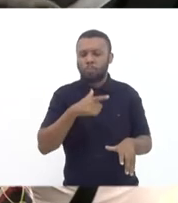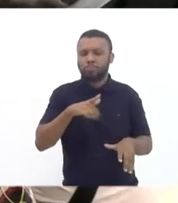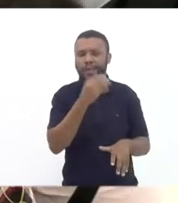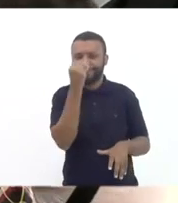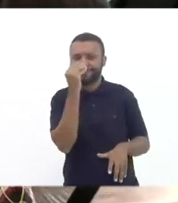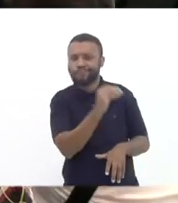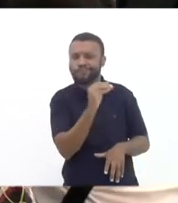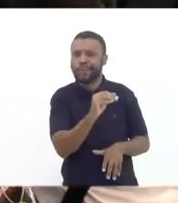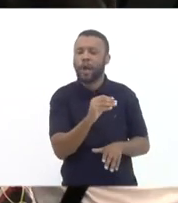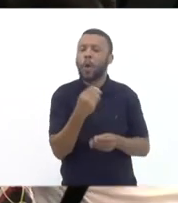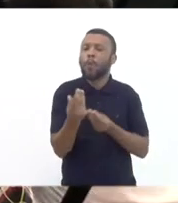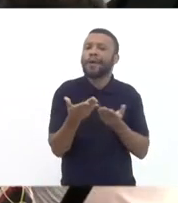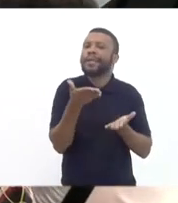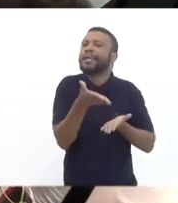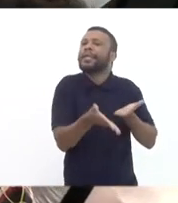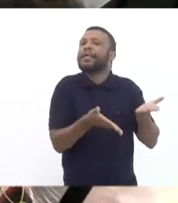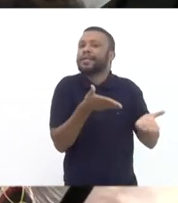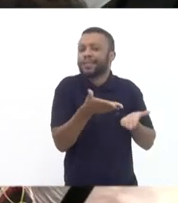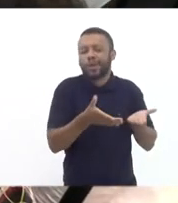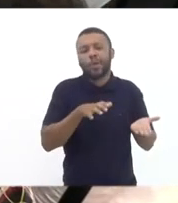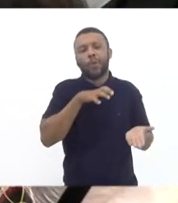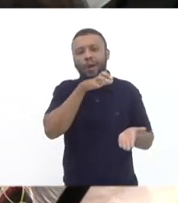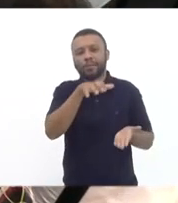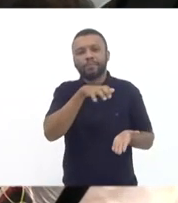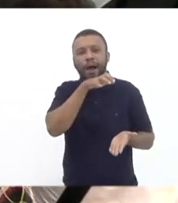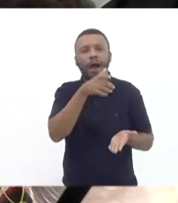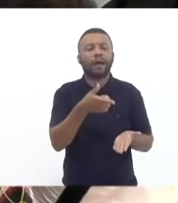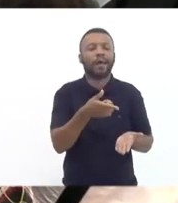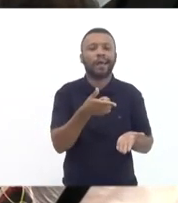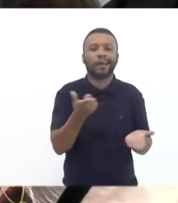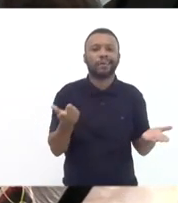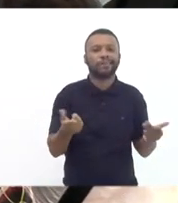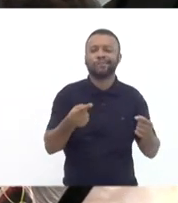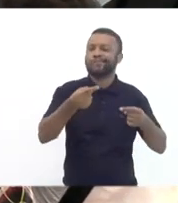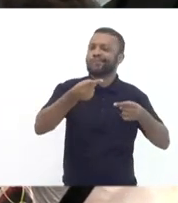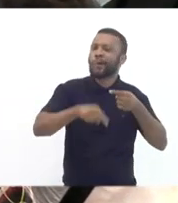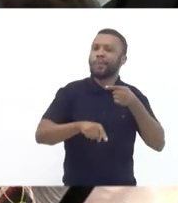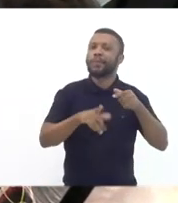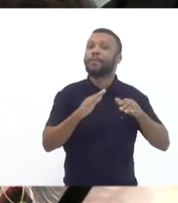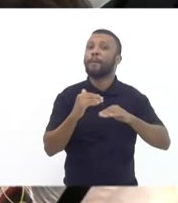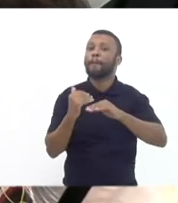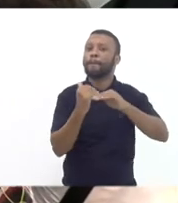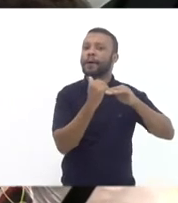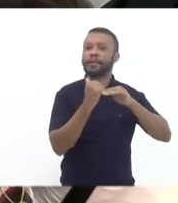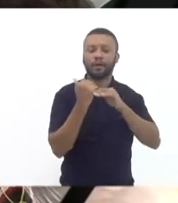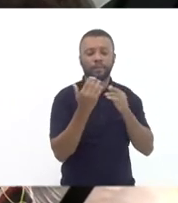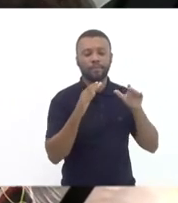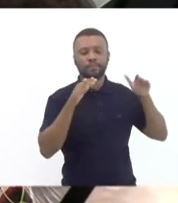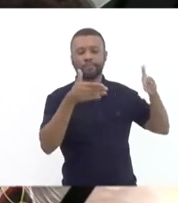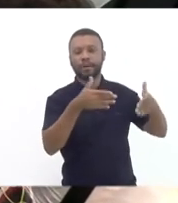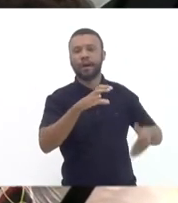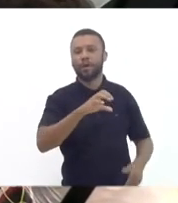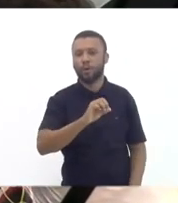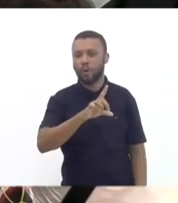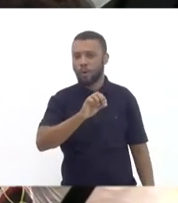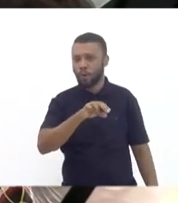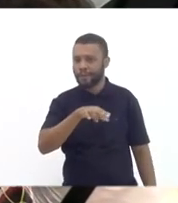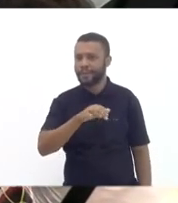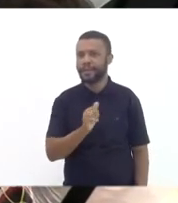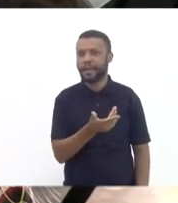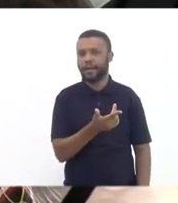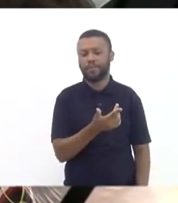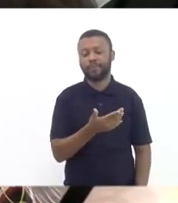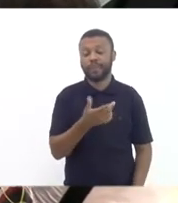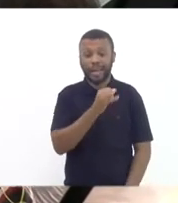é totalmente fora do padrão para uma colônia. Eu precisei levar um animal aqui